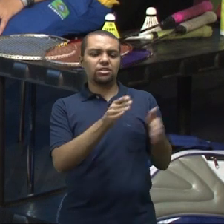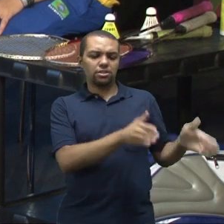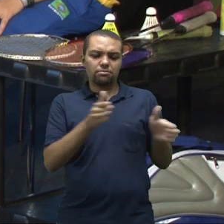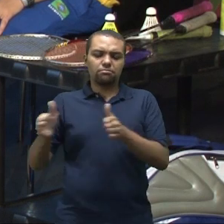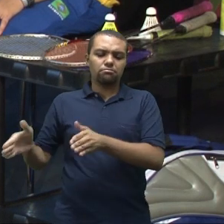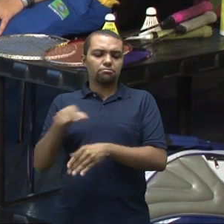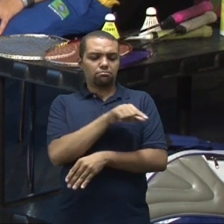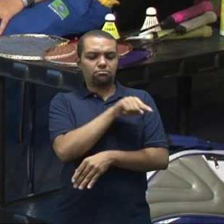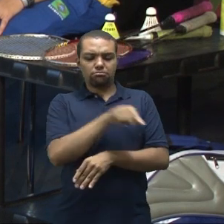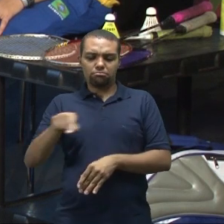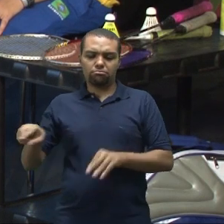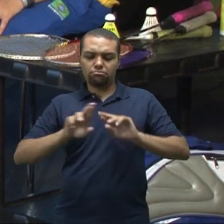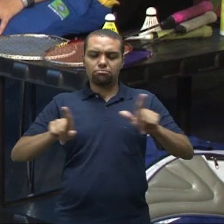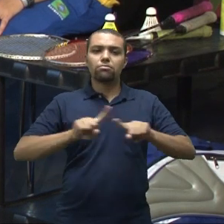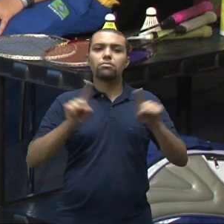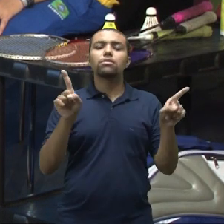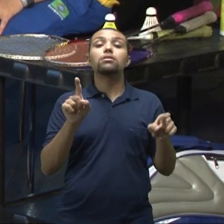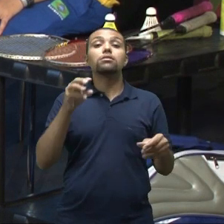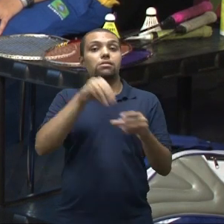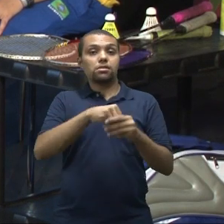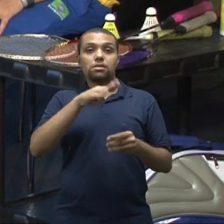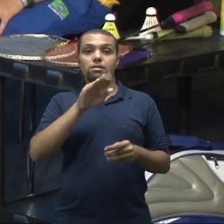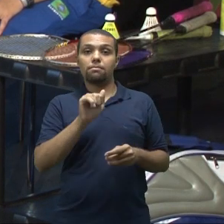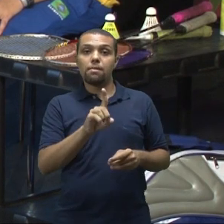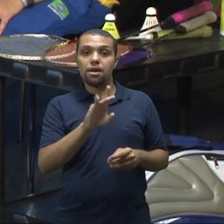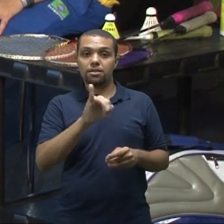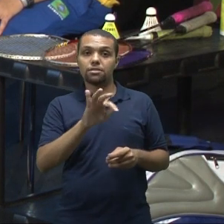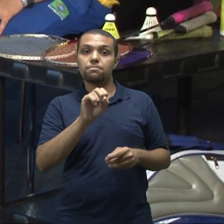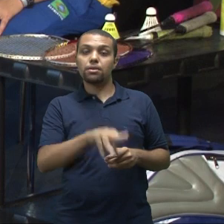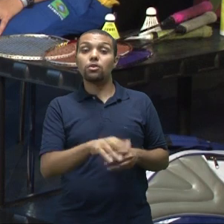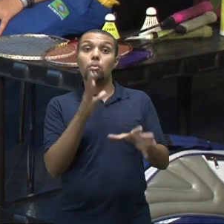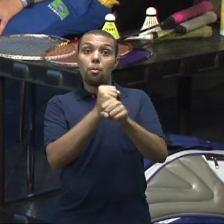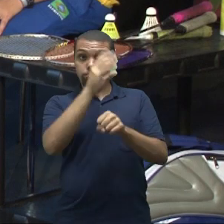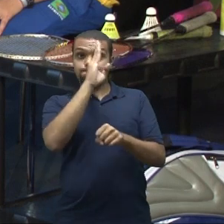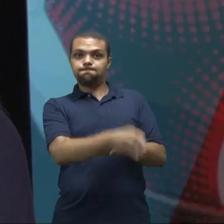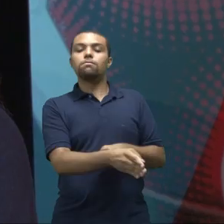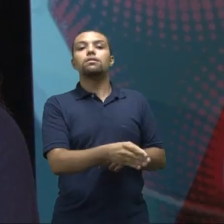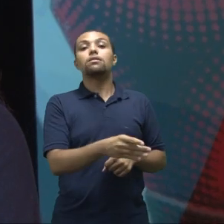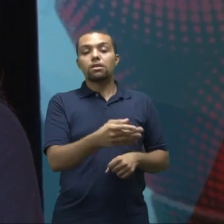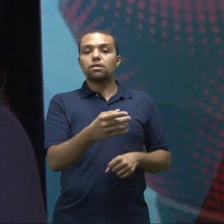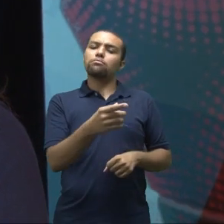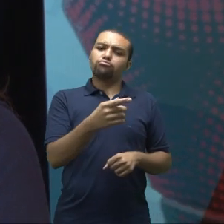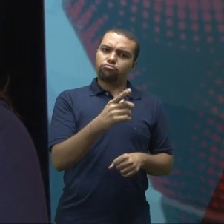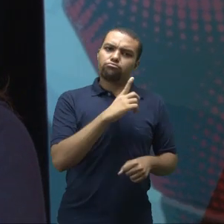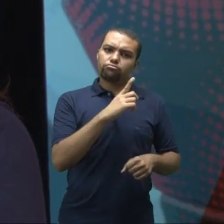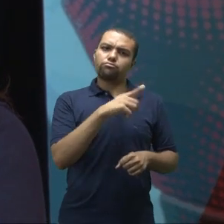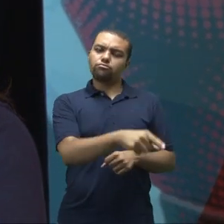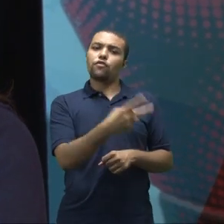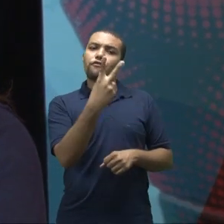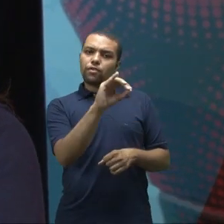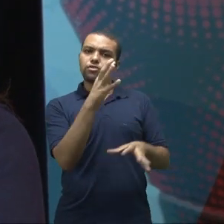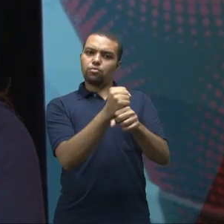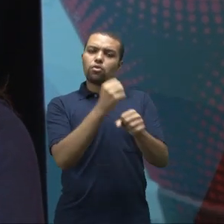parecido, né, no caso. É bem parecido. Uhum. Só que daí no badminton, os pontos são diretos, né? Então, assim, quando